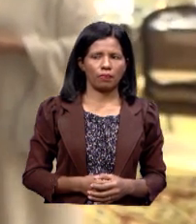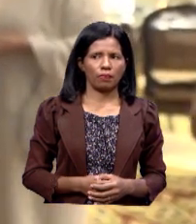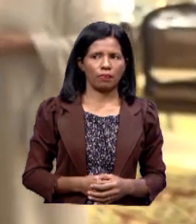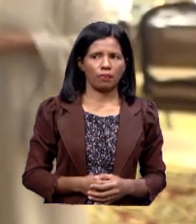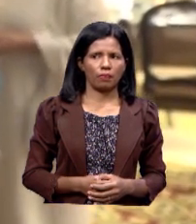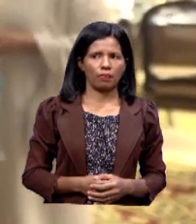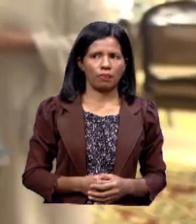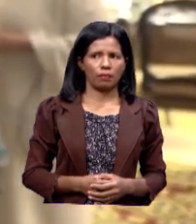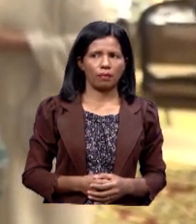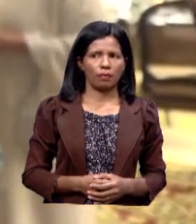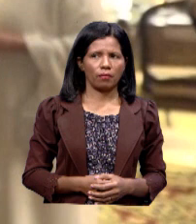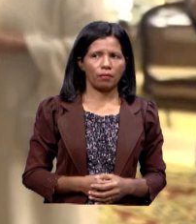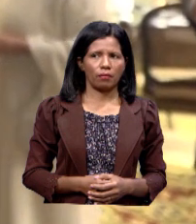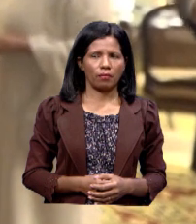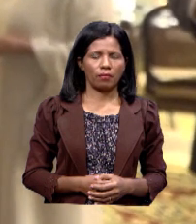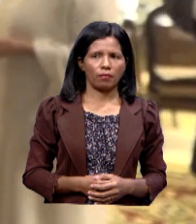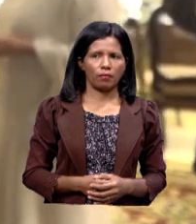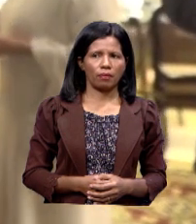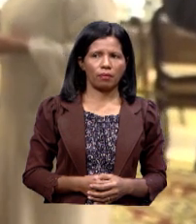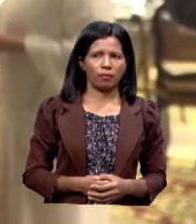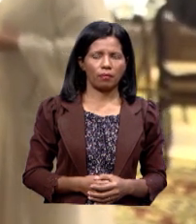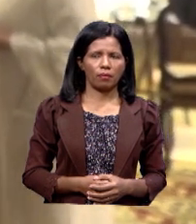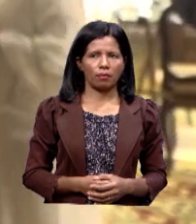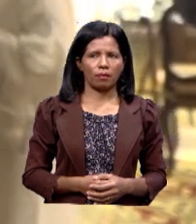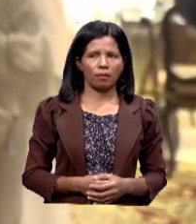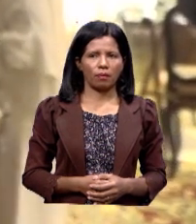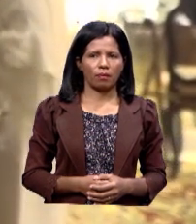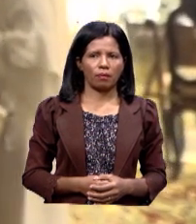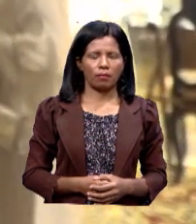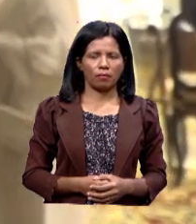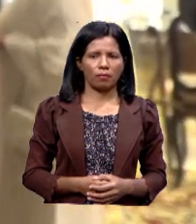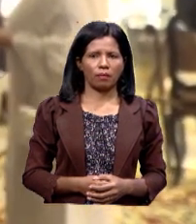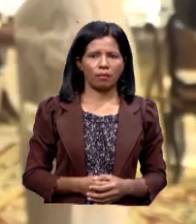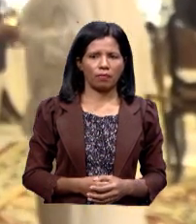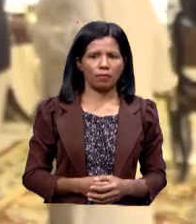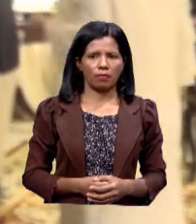espécie de plataforma para produtos